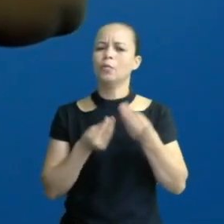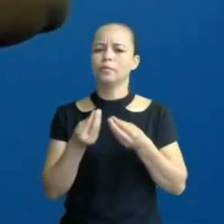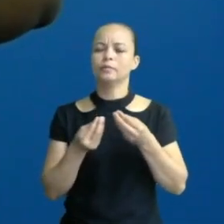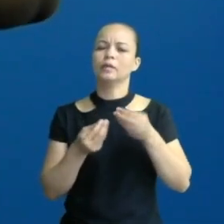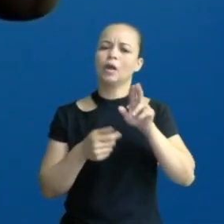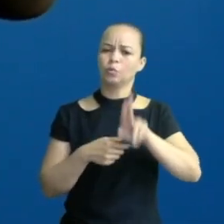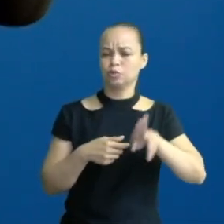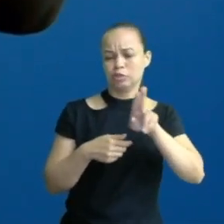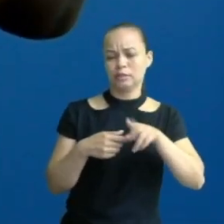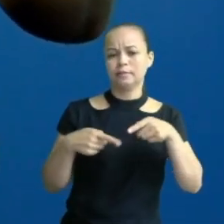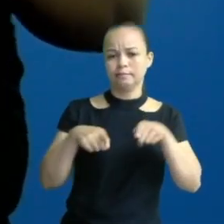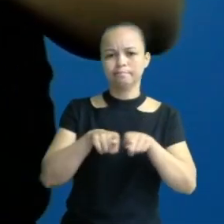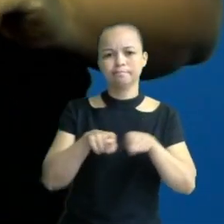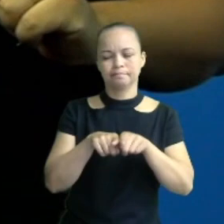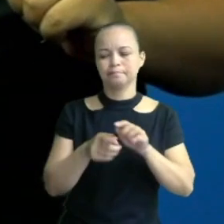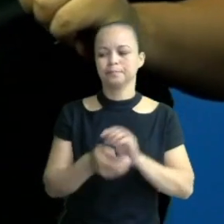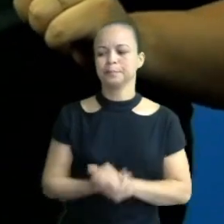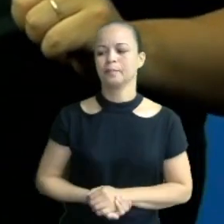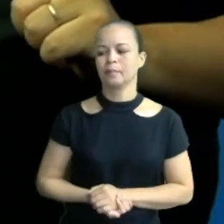vai utilizar